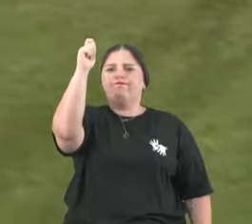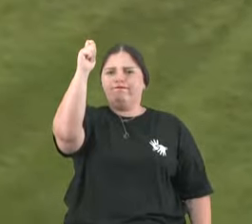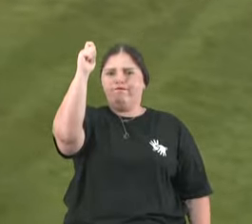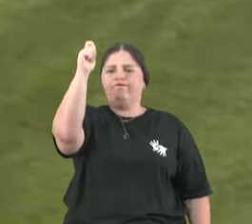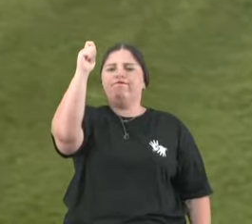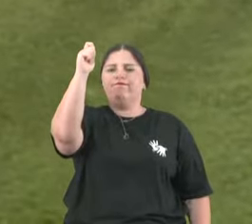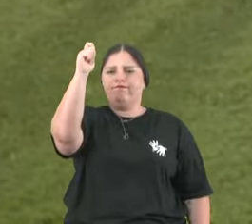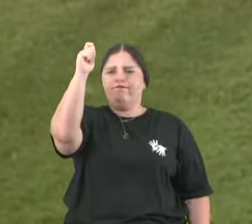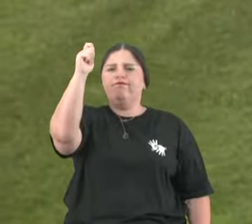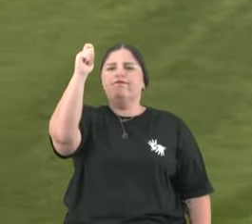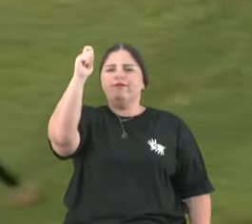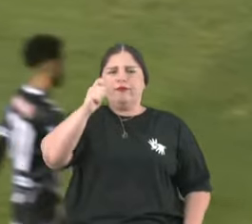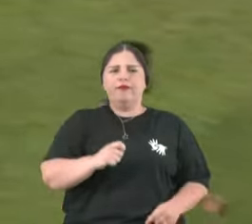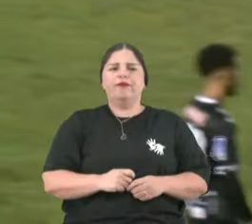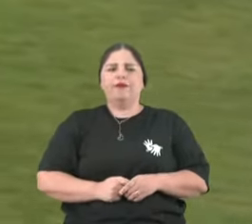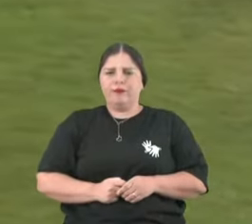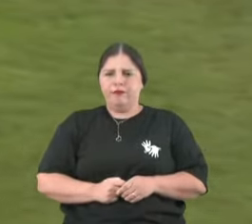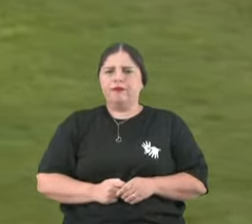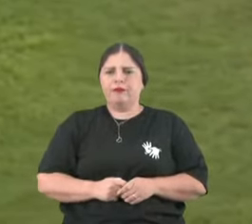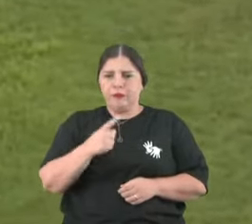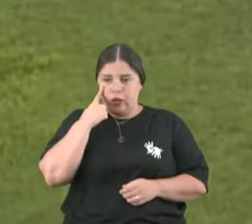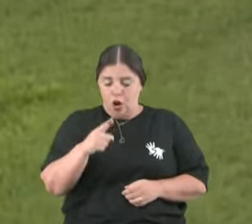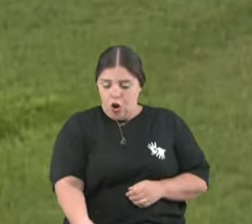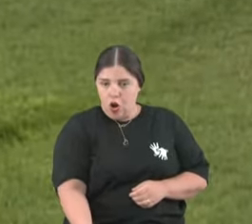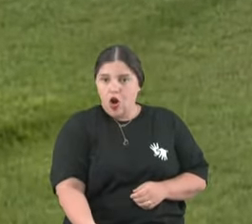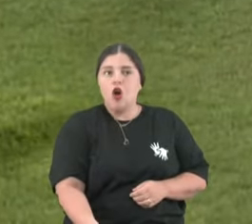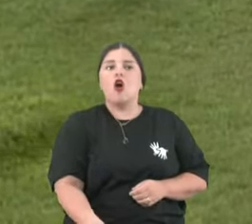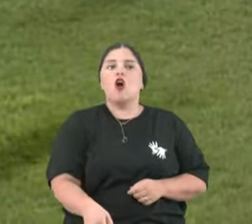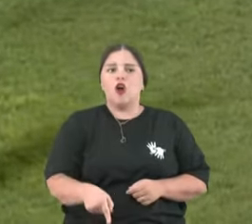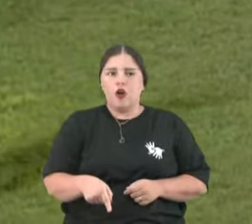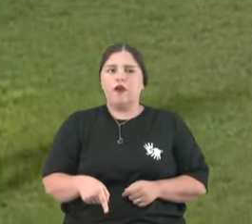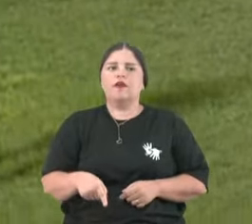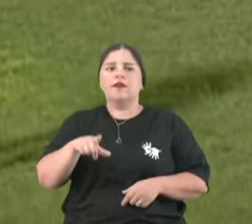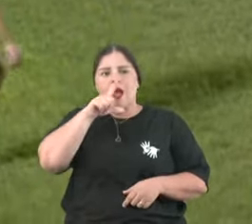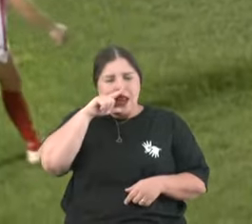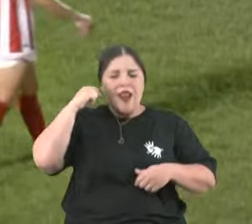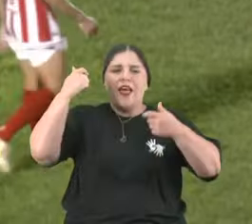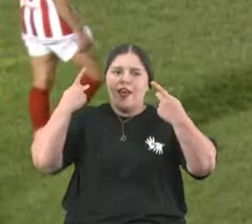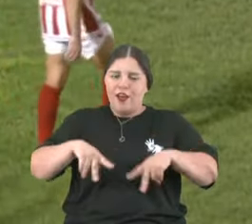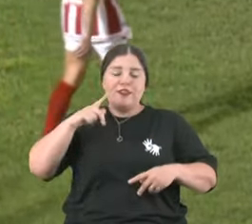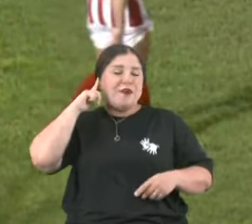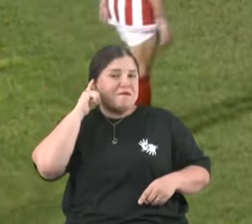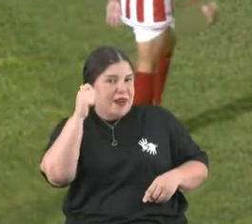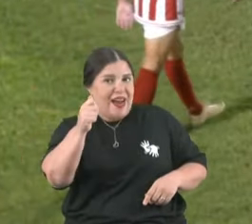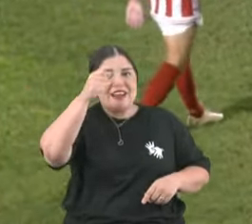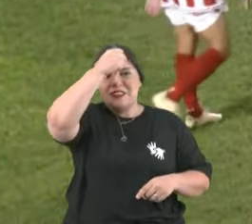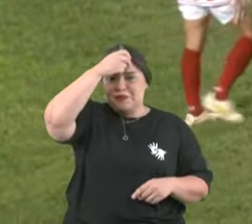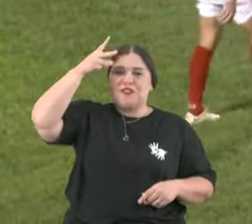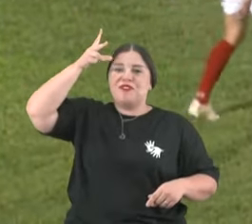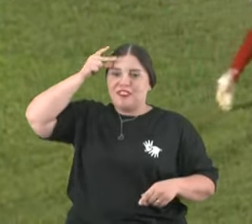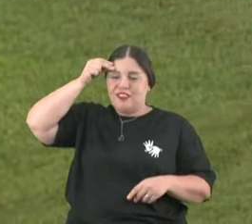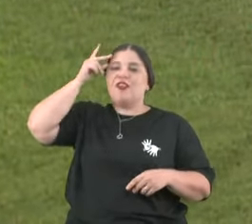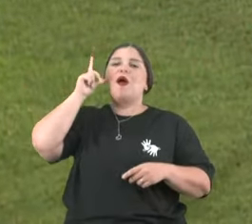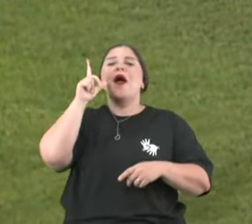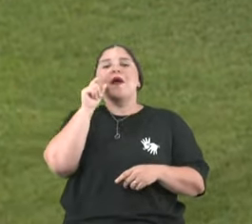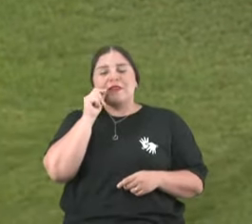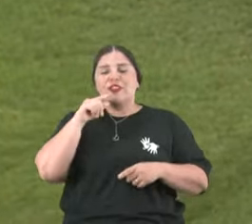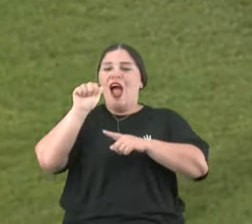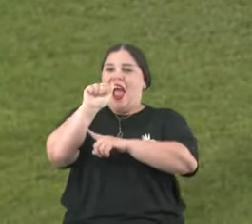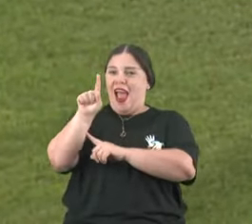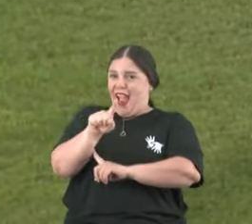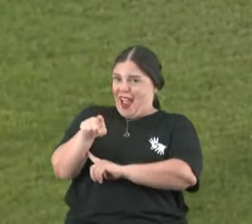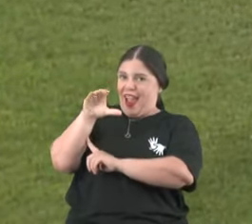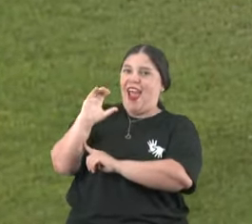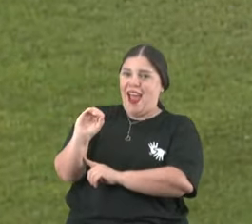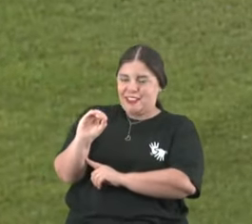Alagoano 2024 é massa. Um oferecimento. Prefeitura de Maceió. Azu